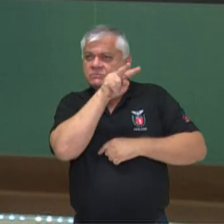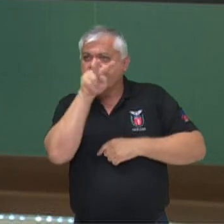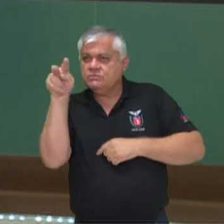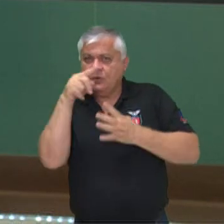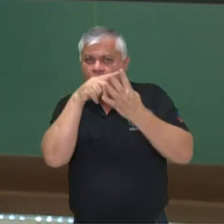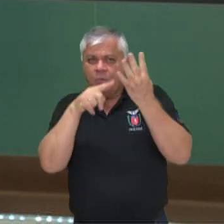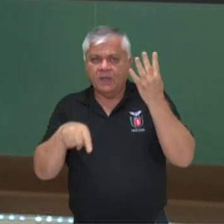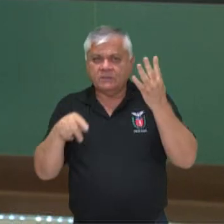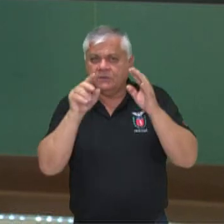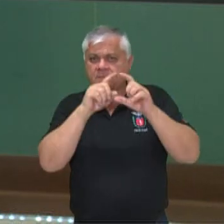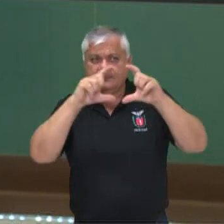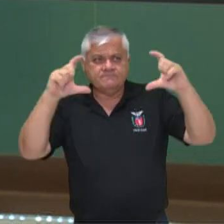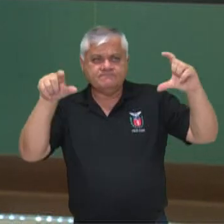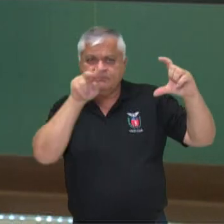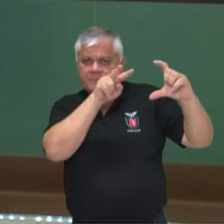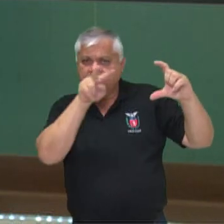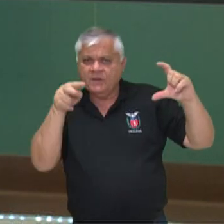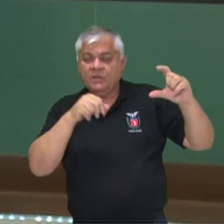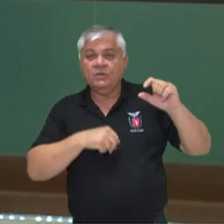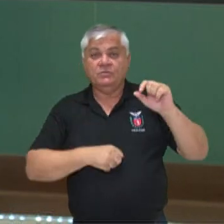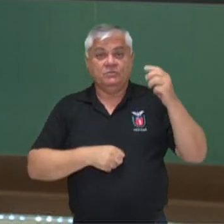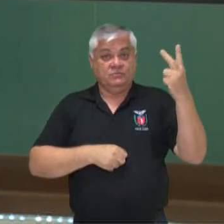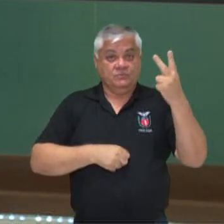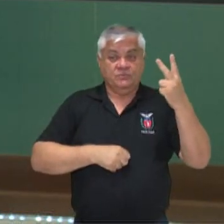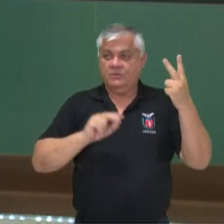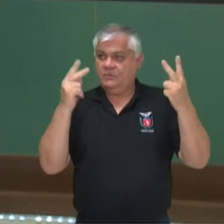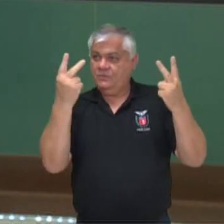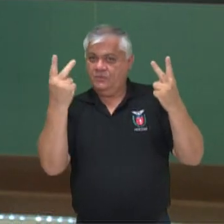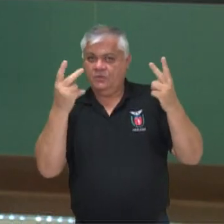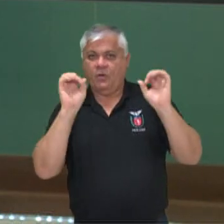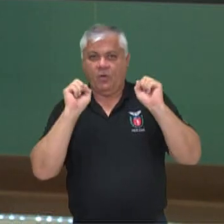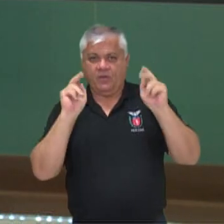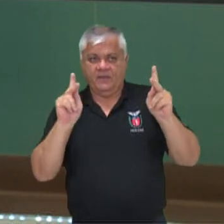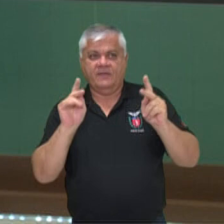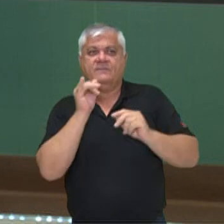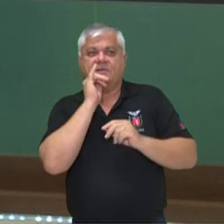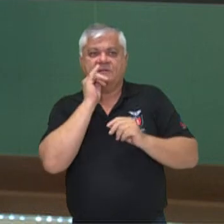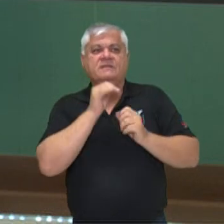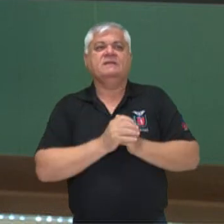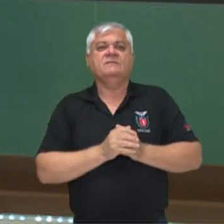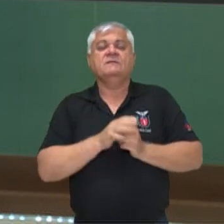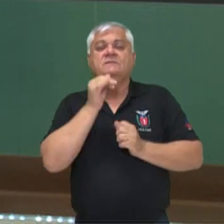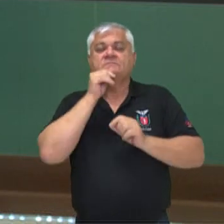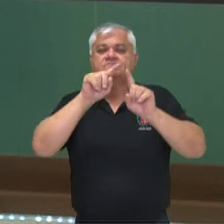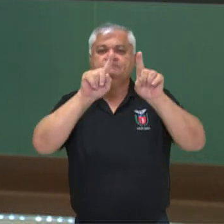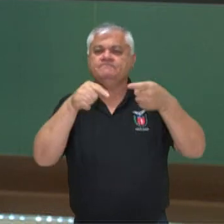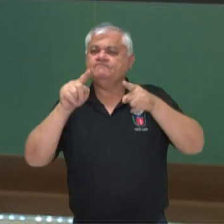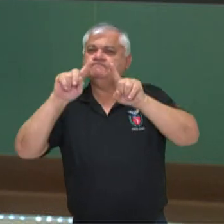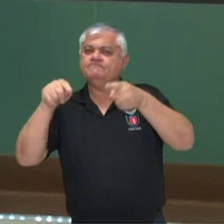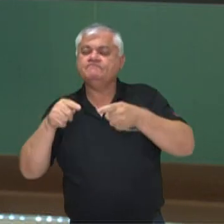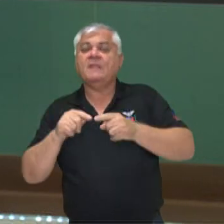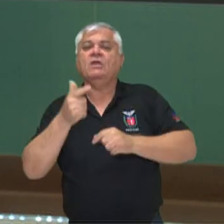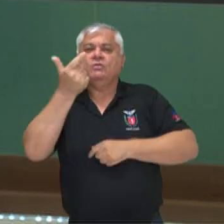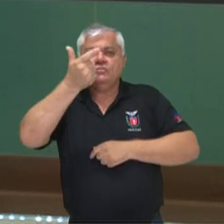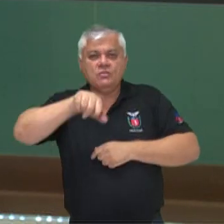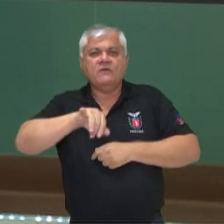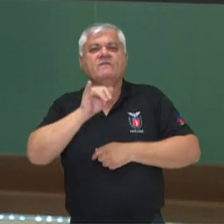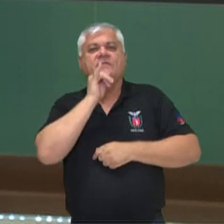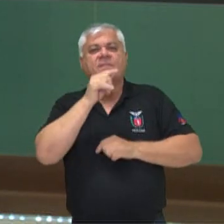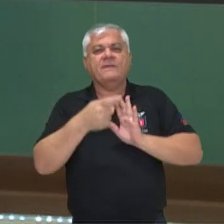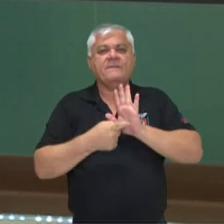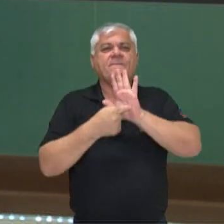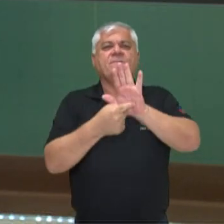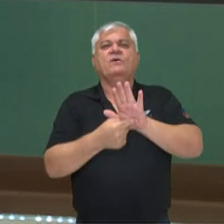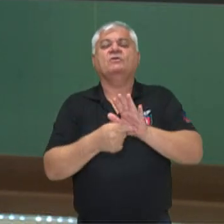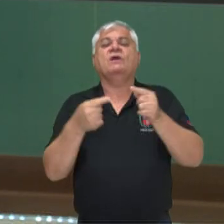termos, coloca dos 2 primeiros e dos 2 últimos. Você tem o termo aqui, ó, 2 parcelas daí. E de novo coloca em evidência o